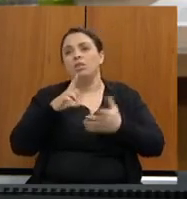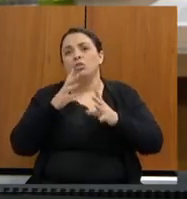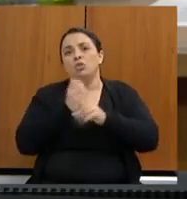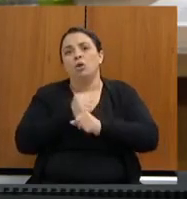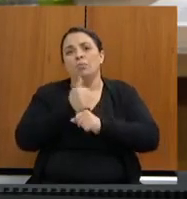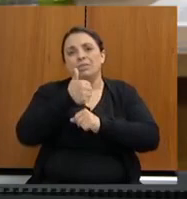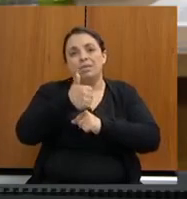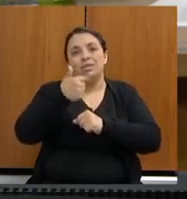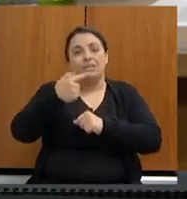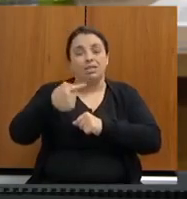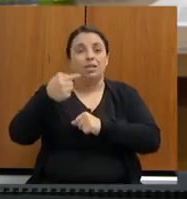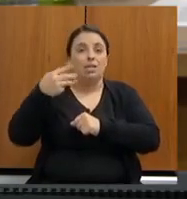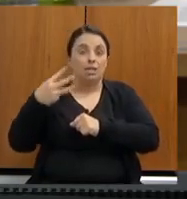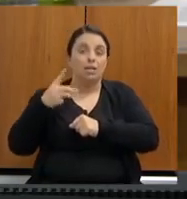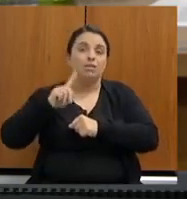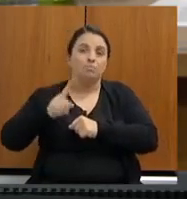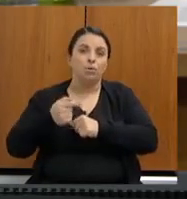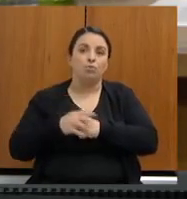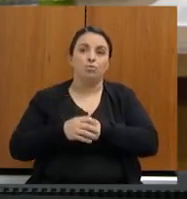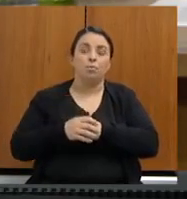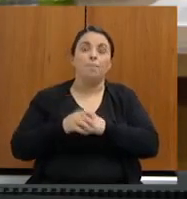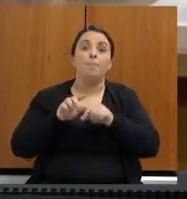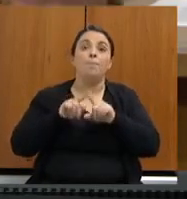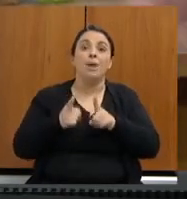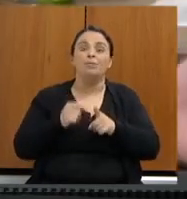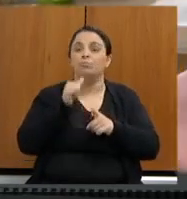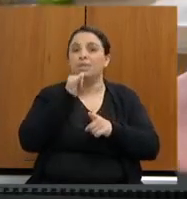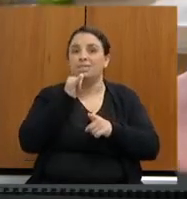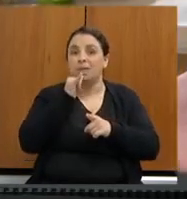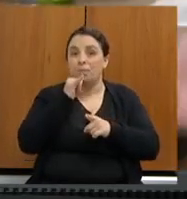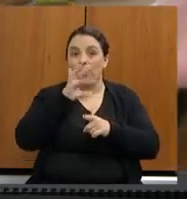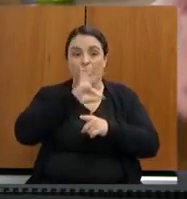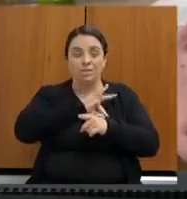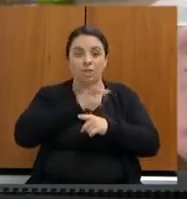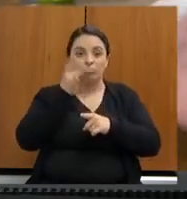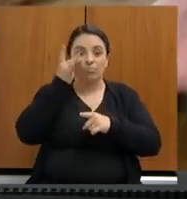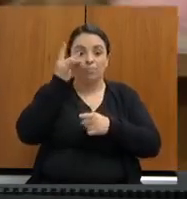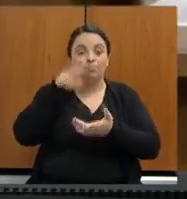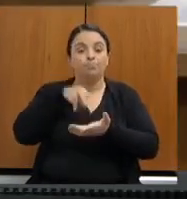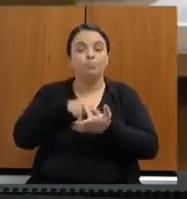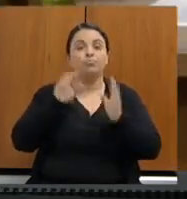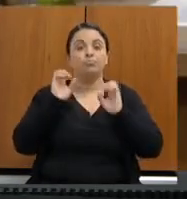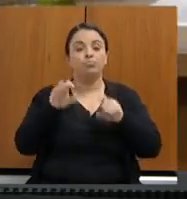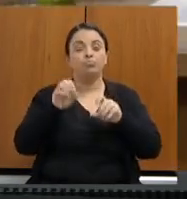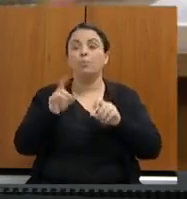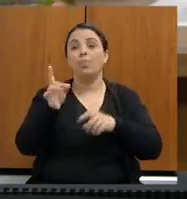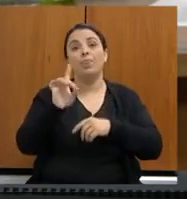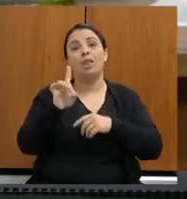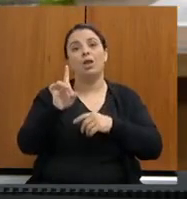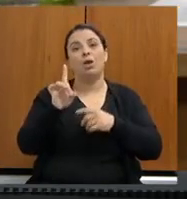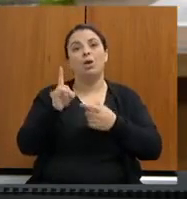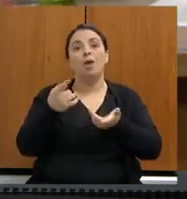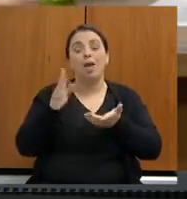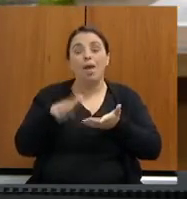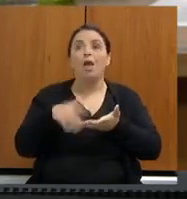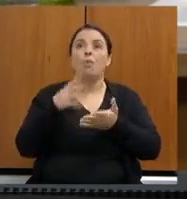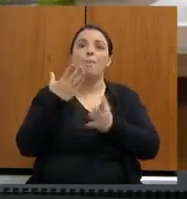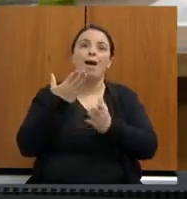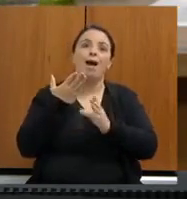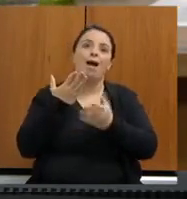inclusive o pessoal os americanos nela do que são que tem a franquia né do projeto eles elogiaram muito